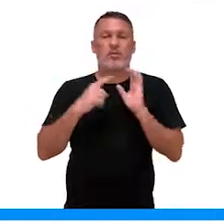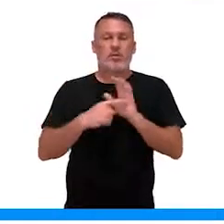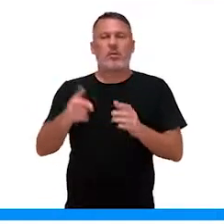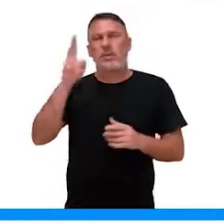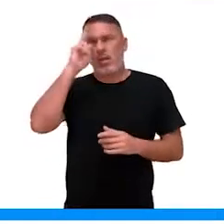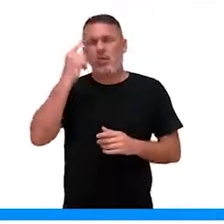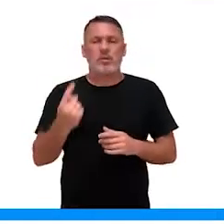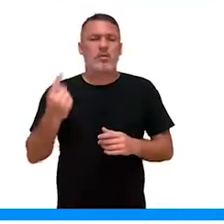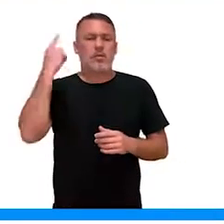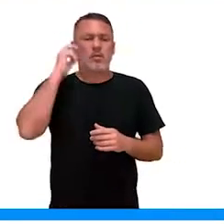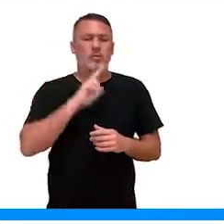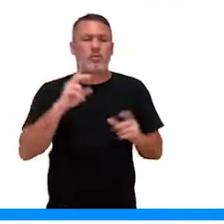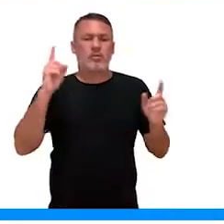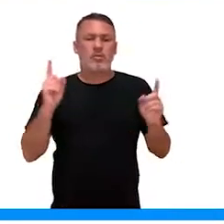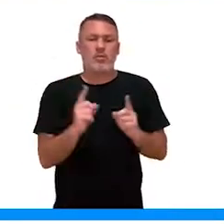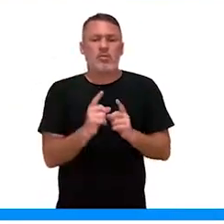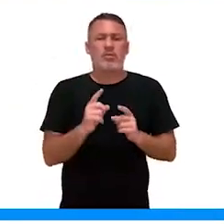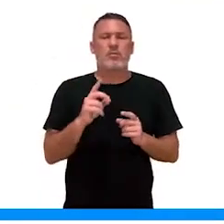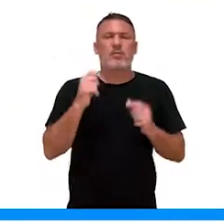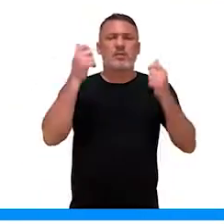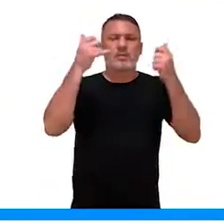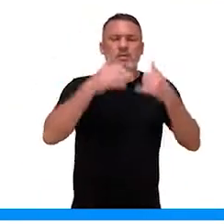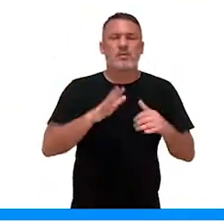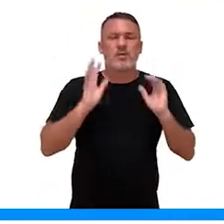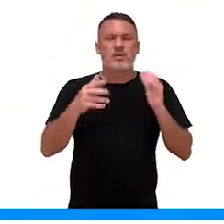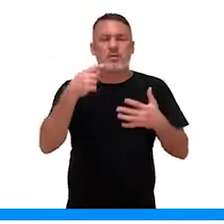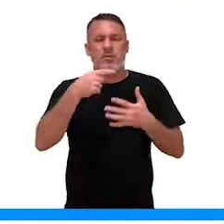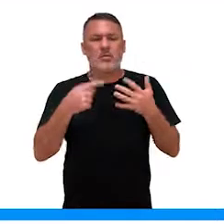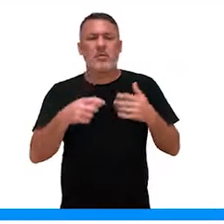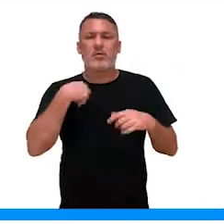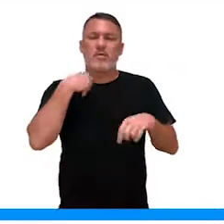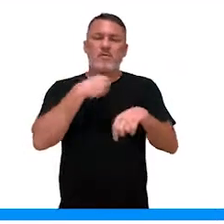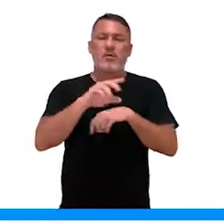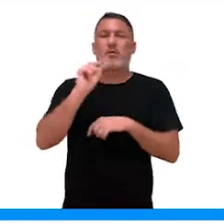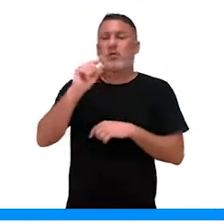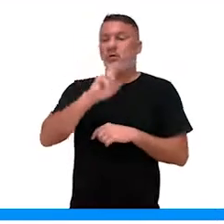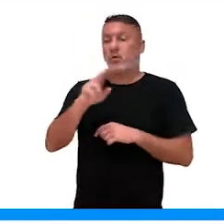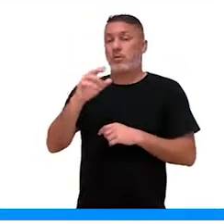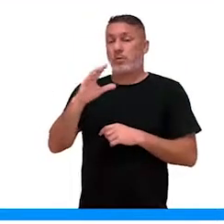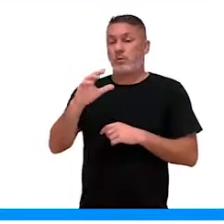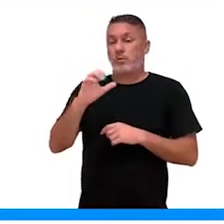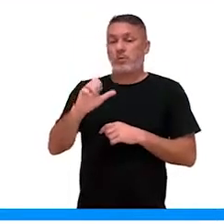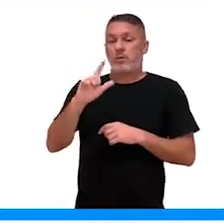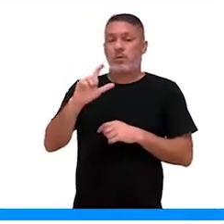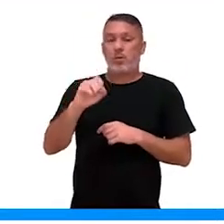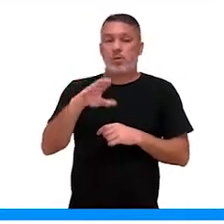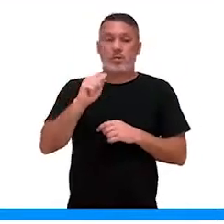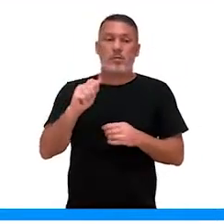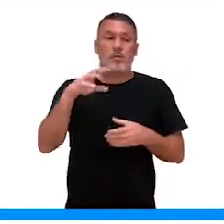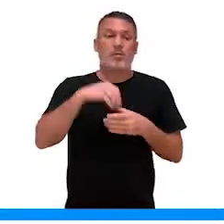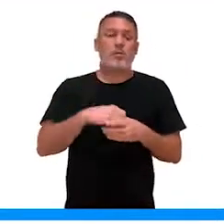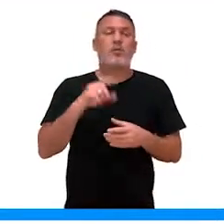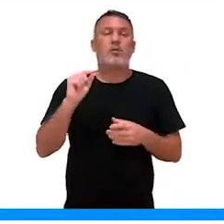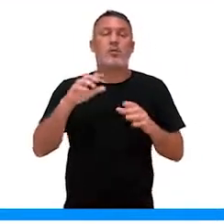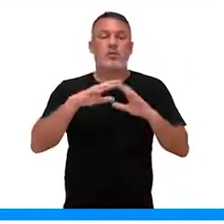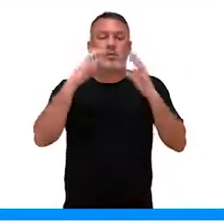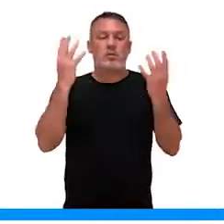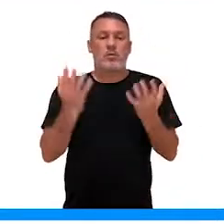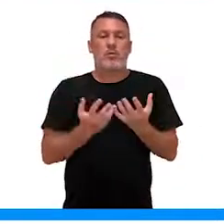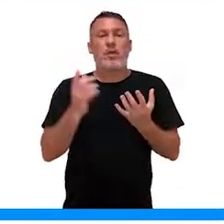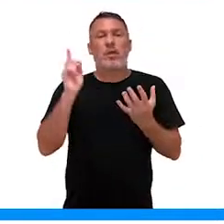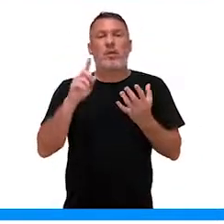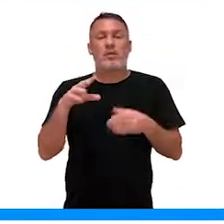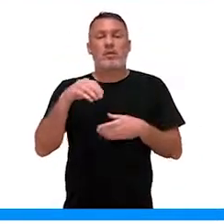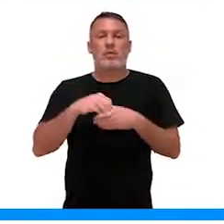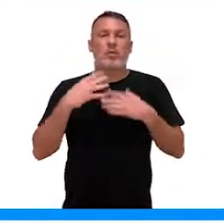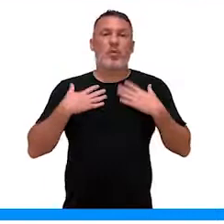zoologia, quando a gente falou sobre isso? Eu disse para vocês que celoma uma cavidade que fica dentro do corpo